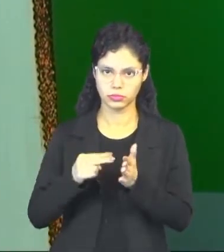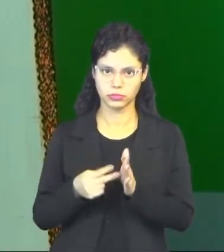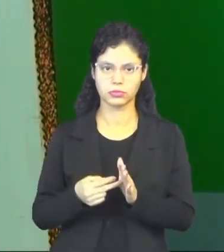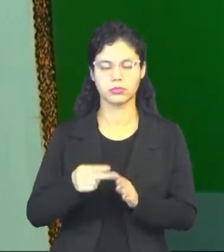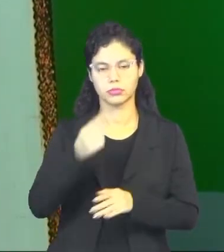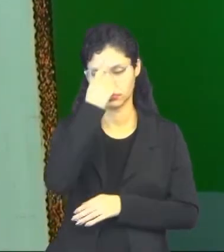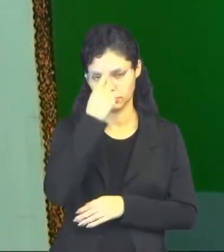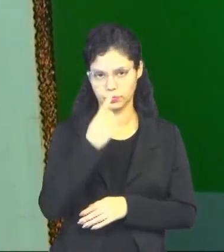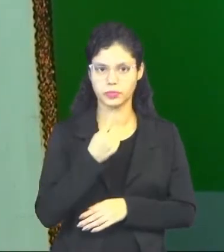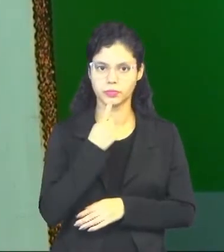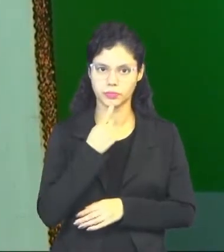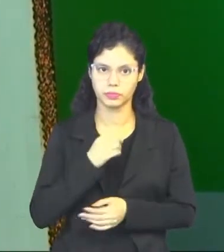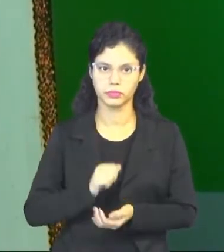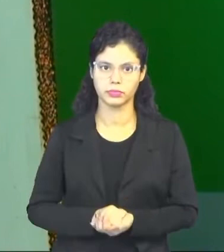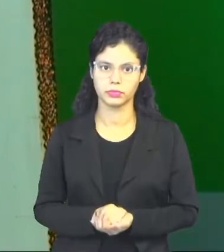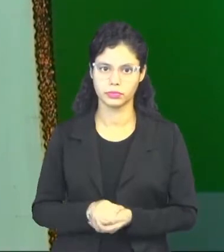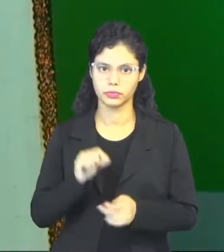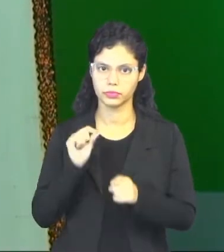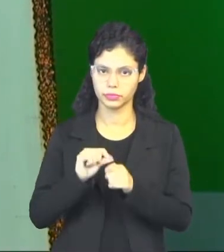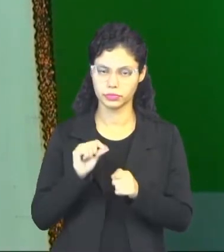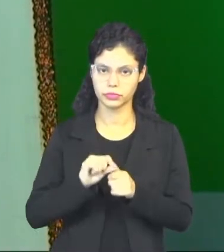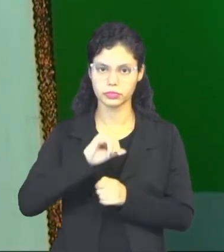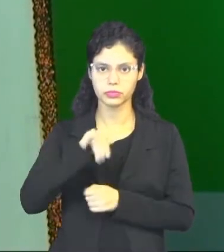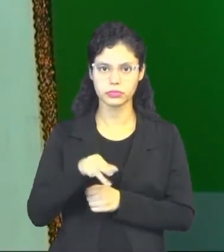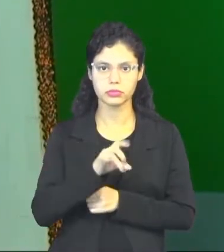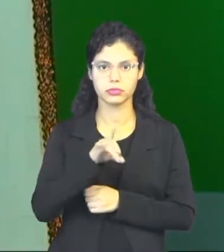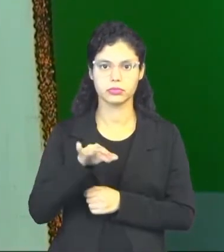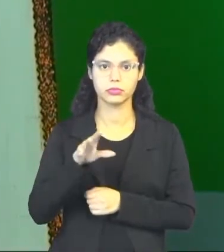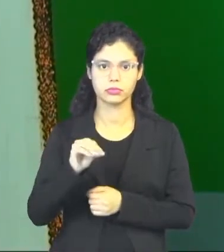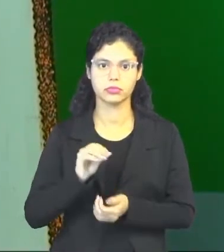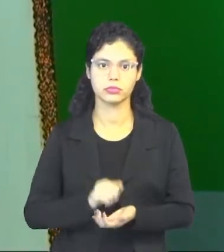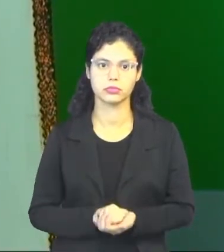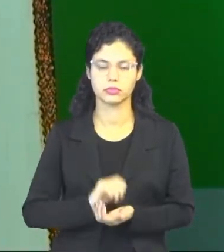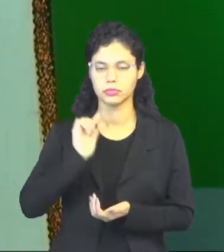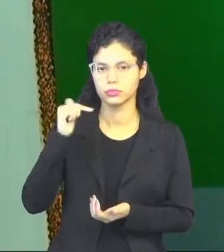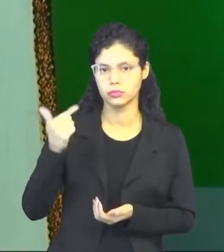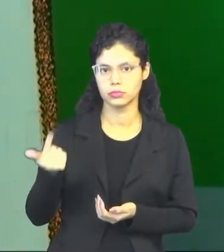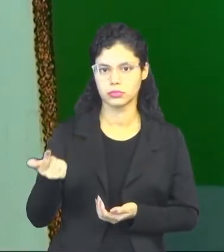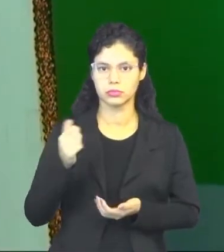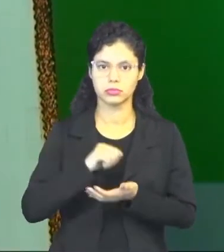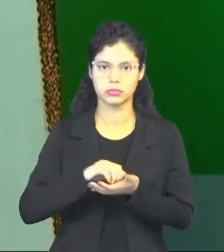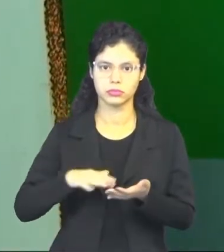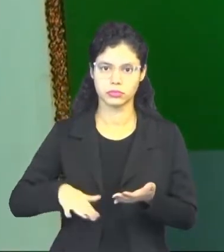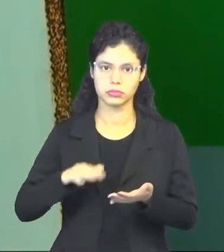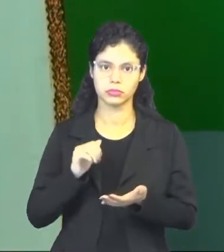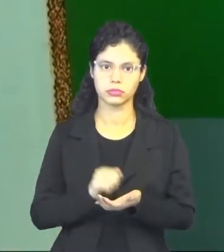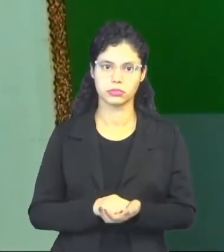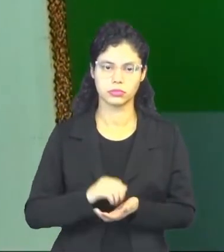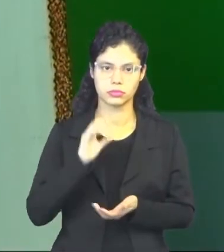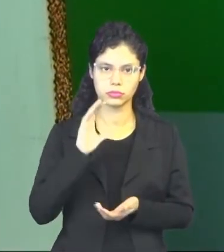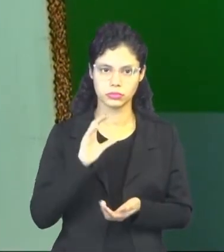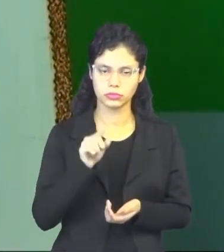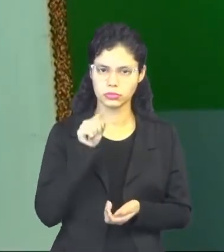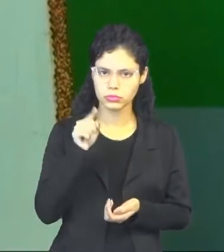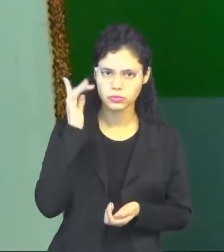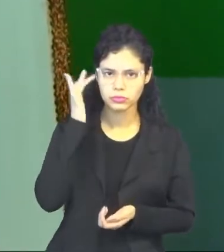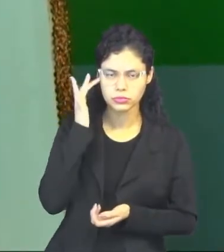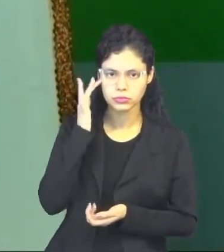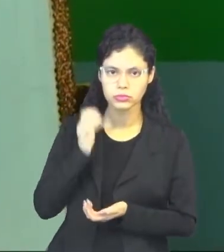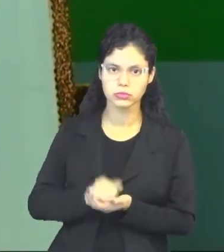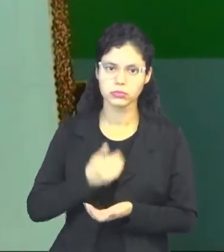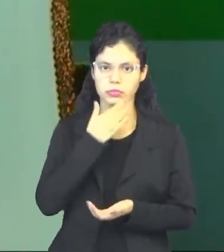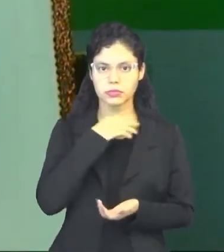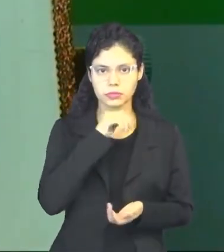imagem que o pai fez de Joãozinho. Ok? Vamos para a próxima questão. C. Você acha que o